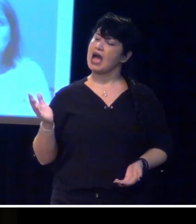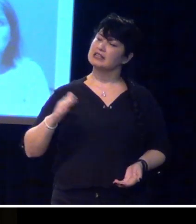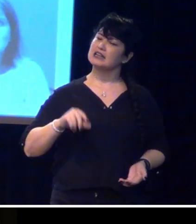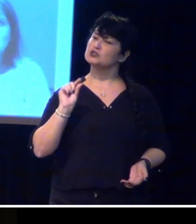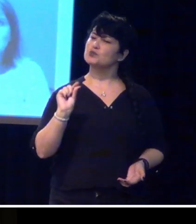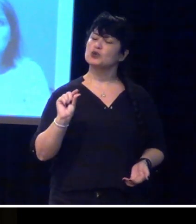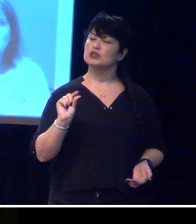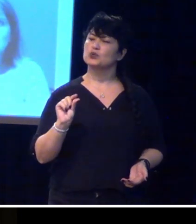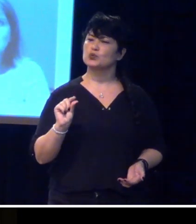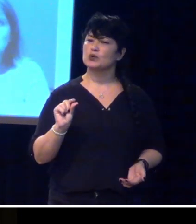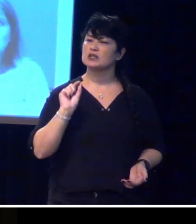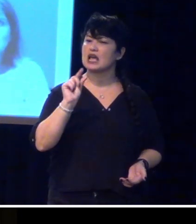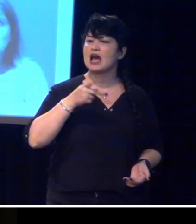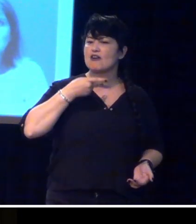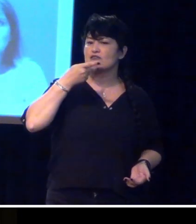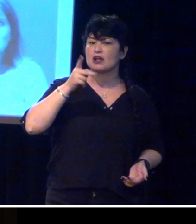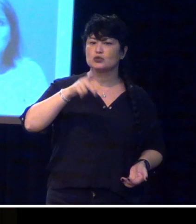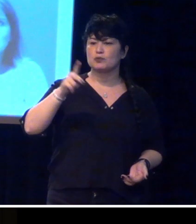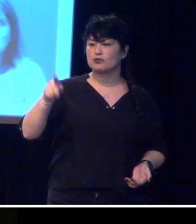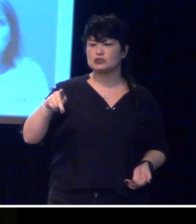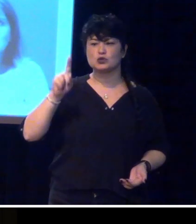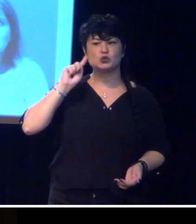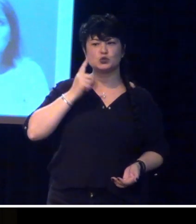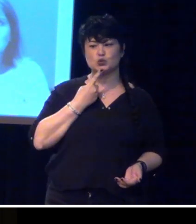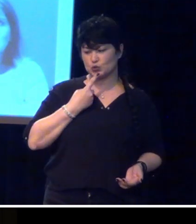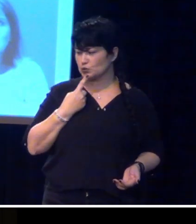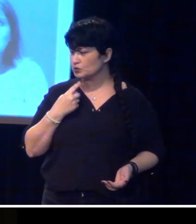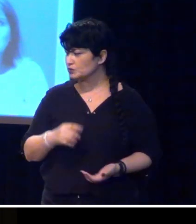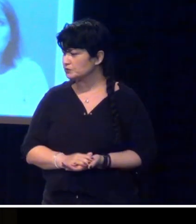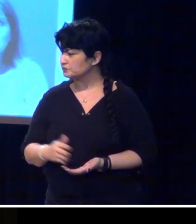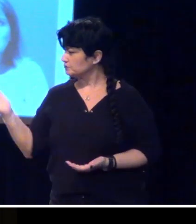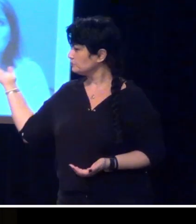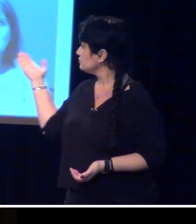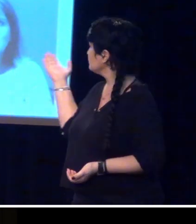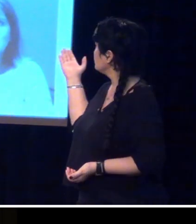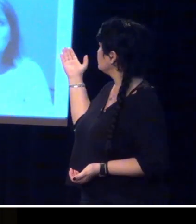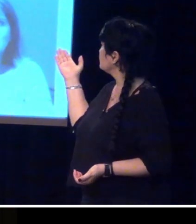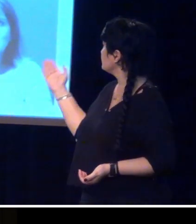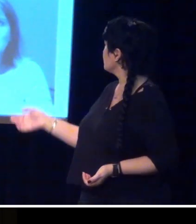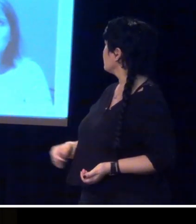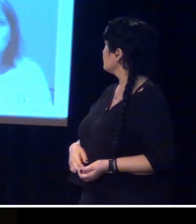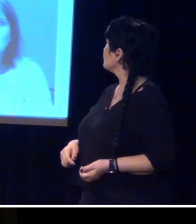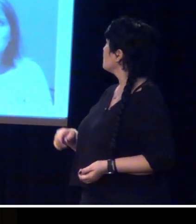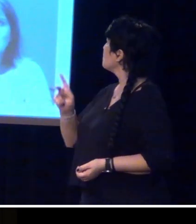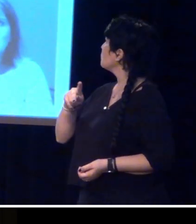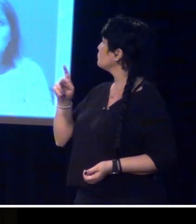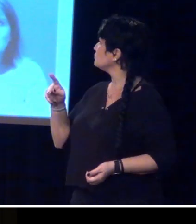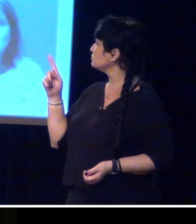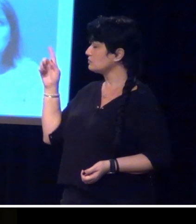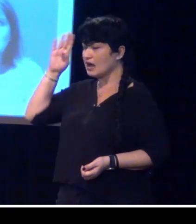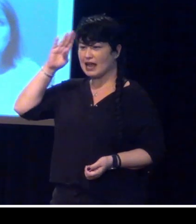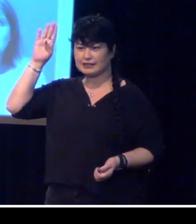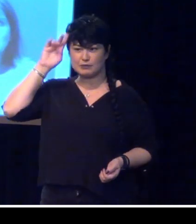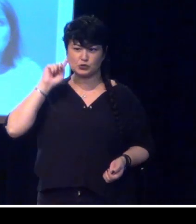da fala do professor surdo, né? Do acadêmico surdo.